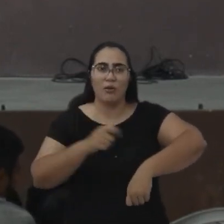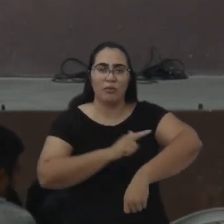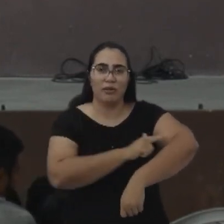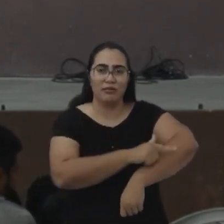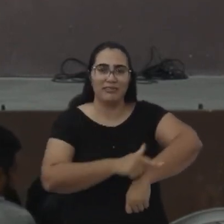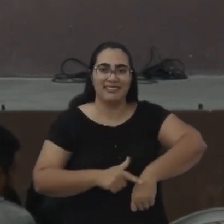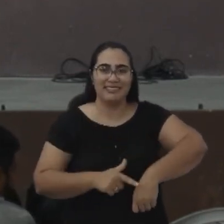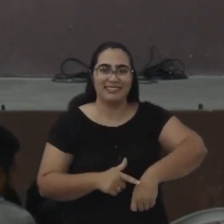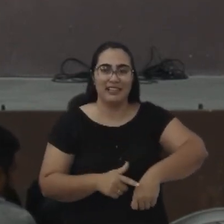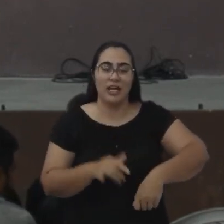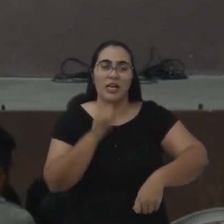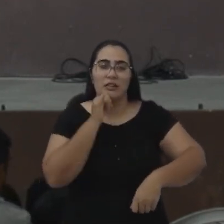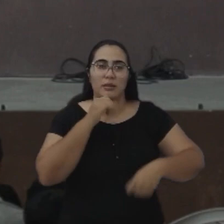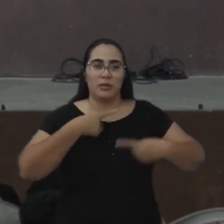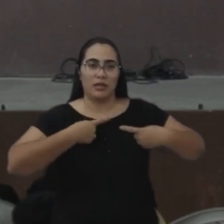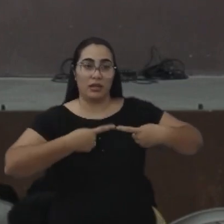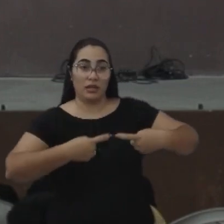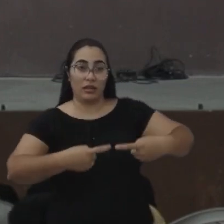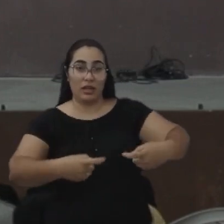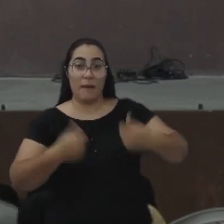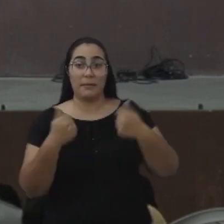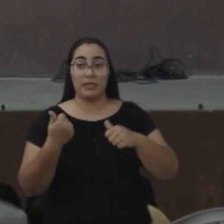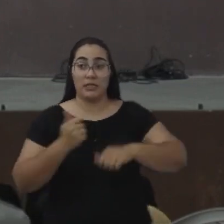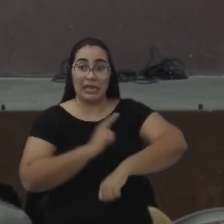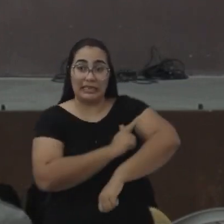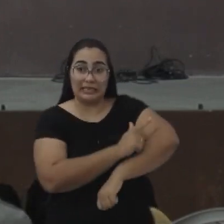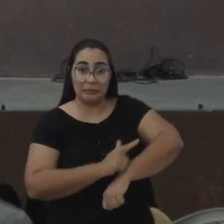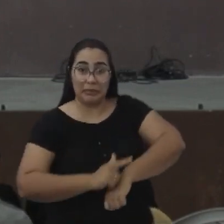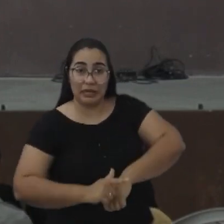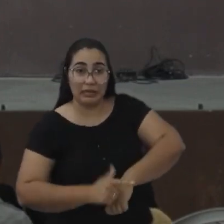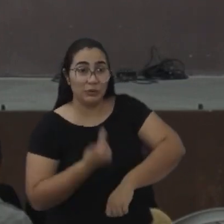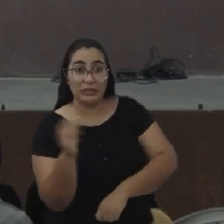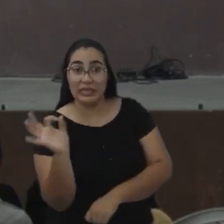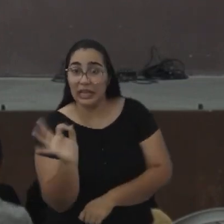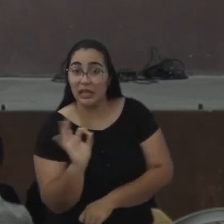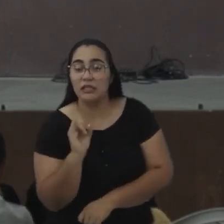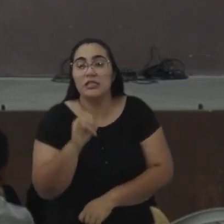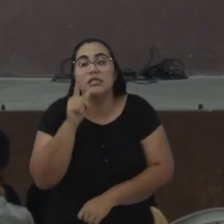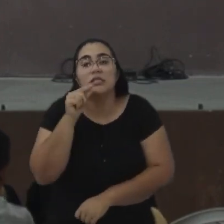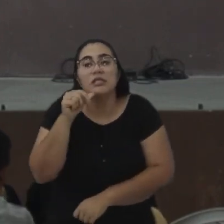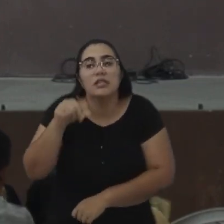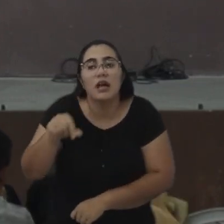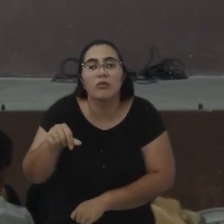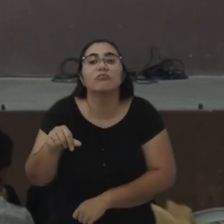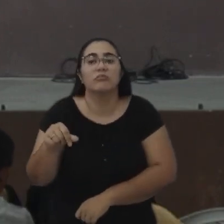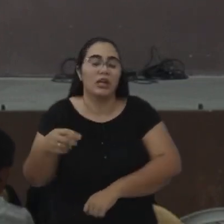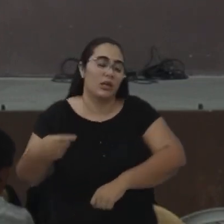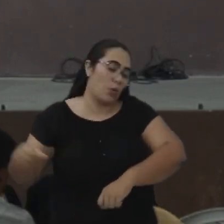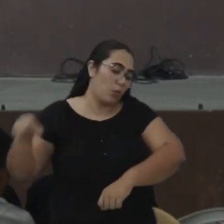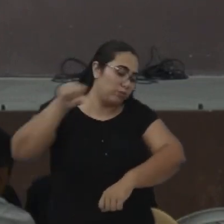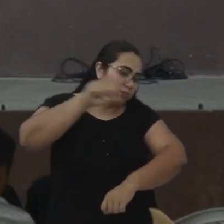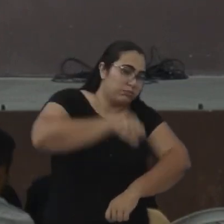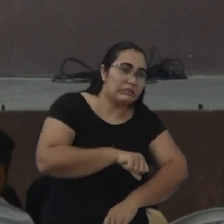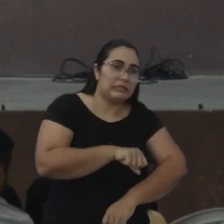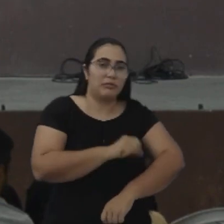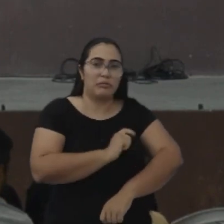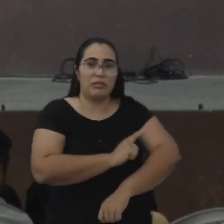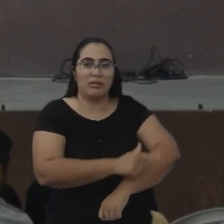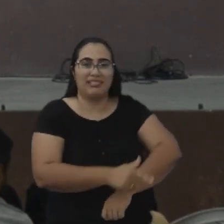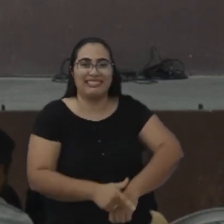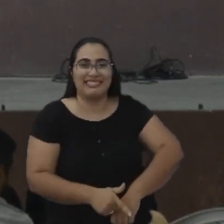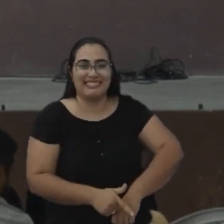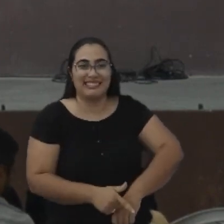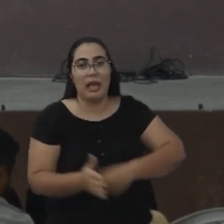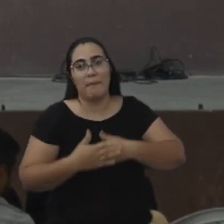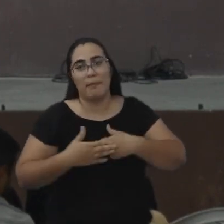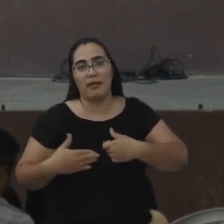guerra e você precisa de esterilização e não existe nada, se tiver sal lá, taque sal em cima da ferida, vai ser o jeito. É melhor